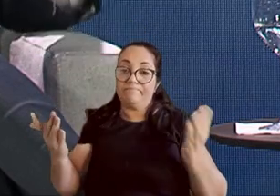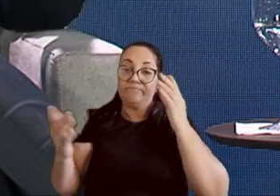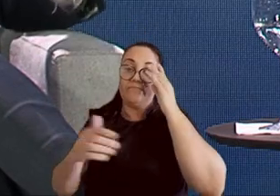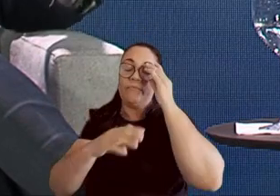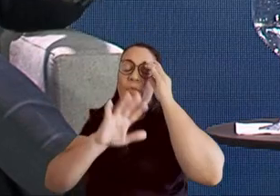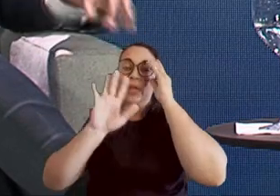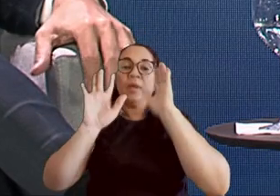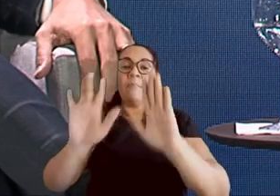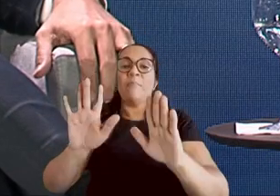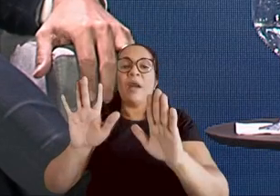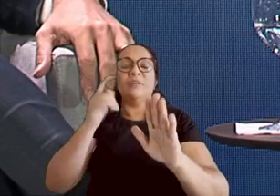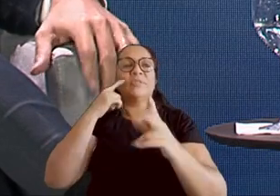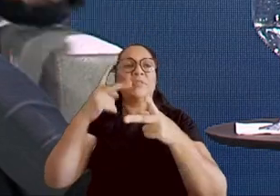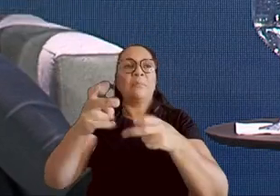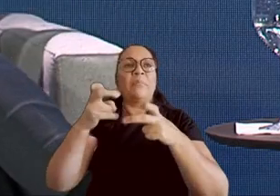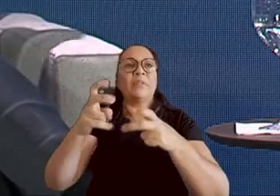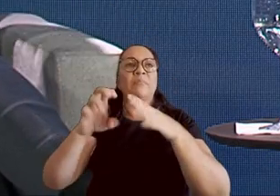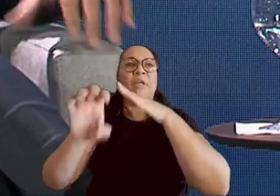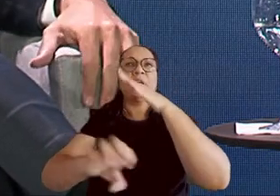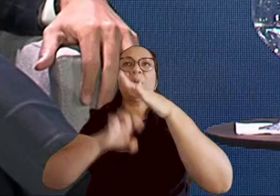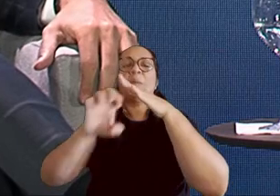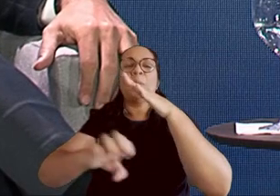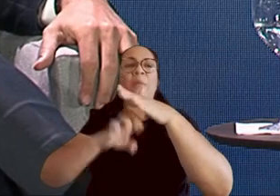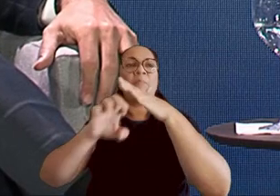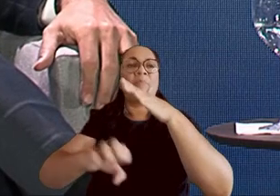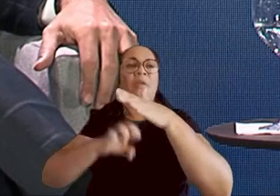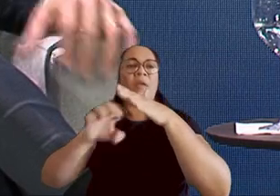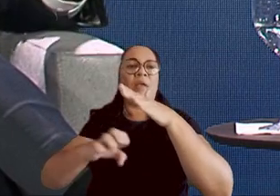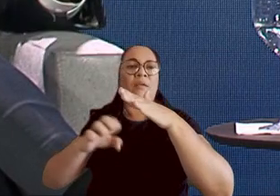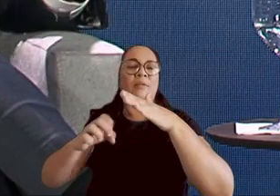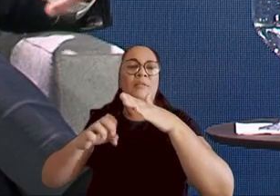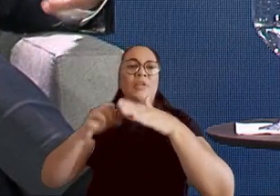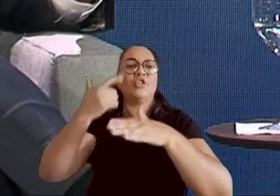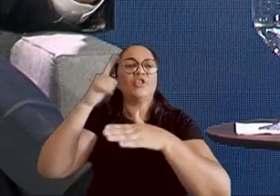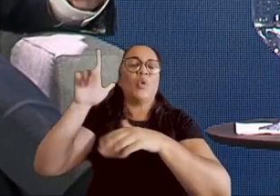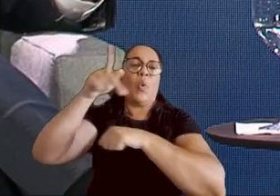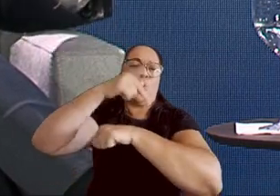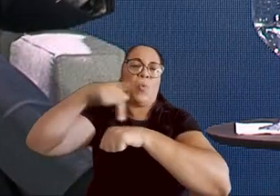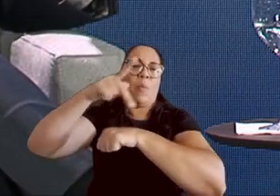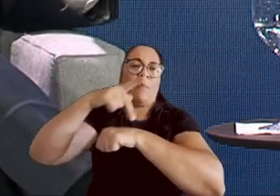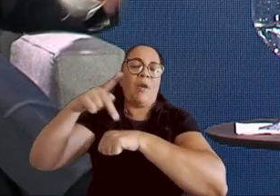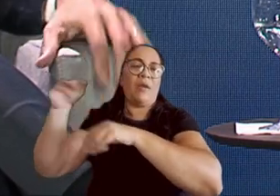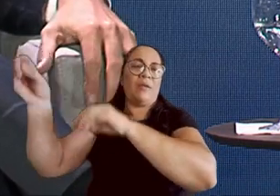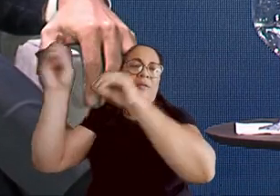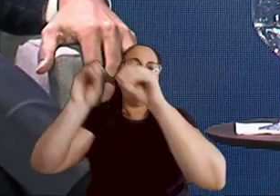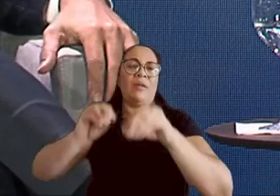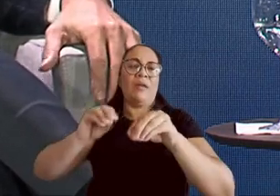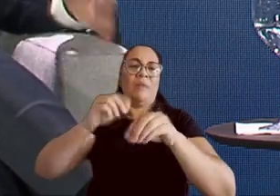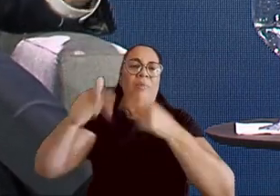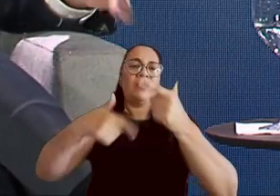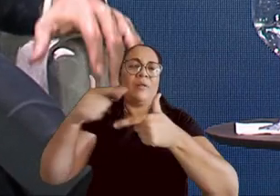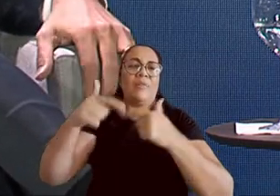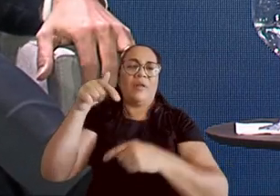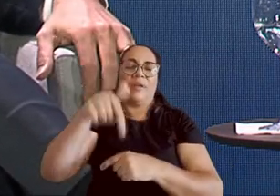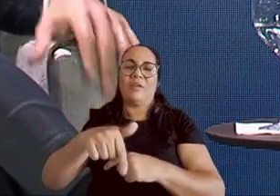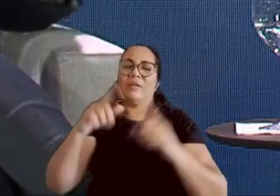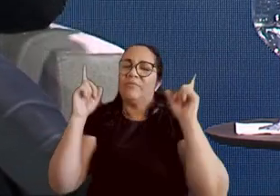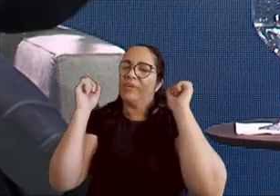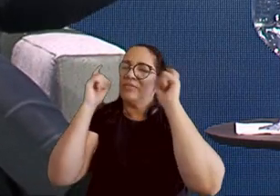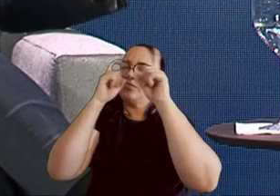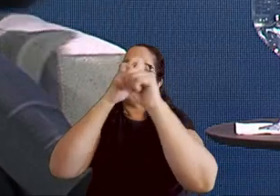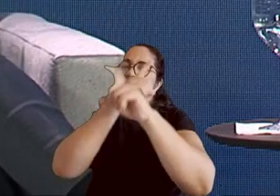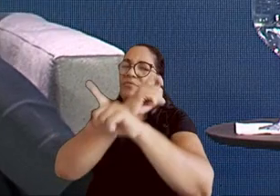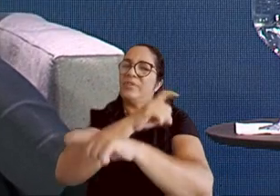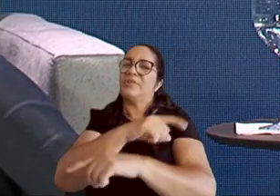sendo um Player relevante com as condições de controle atuais eu tinha um pouco de de dificuldade de imaginar isso acontecendo tão rapidamente